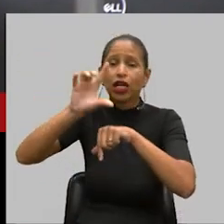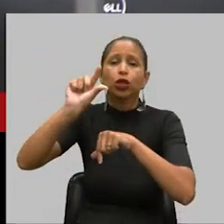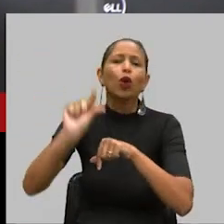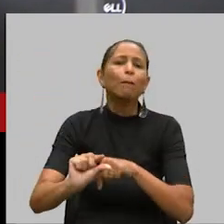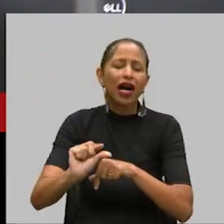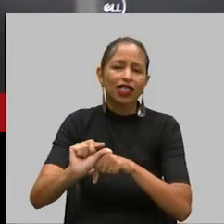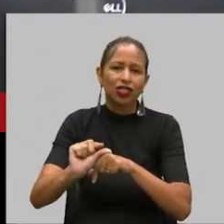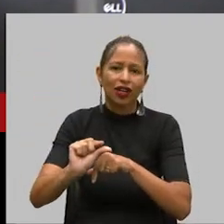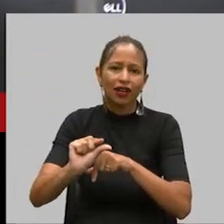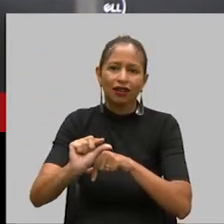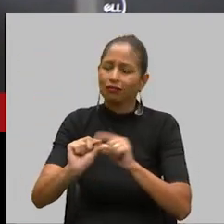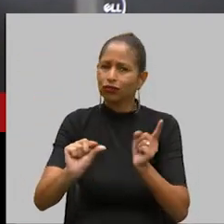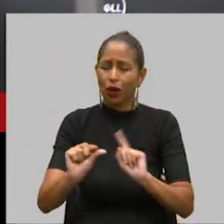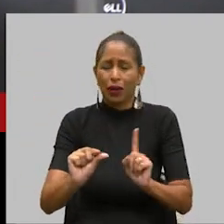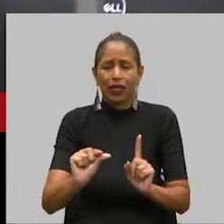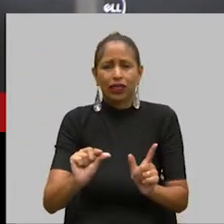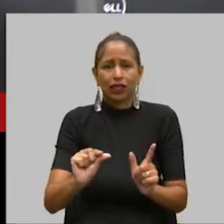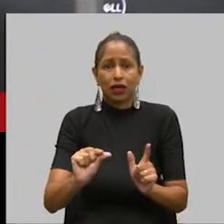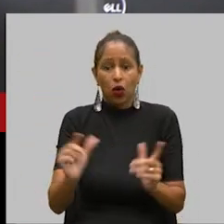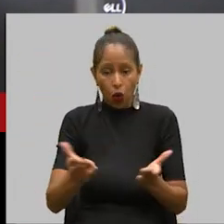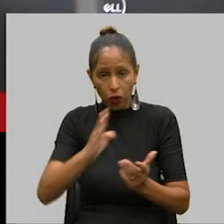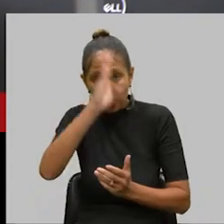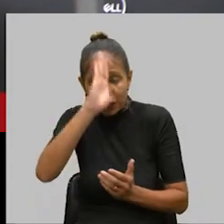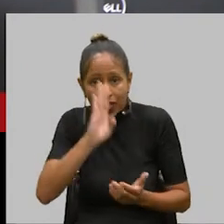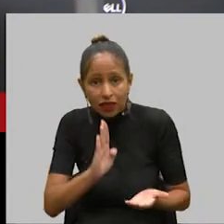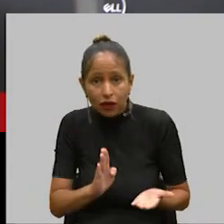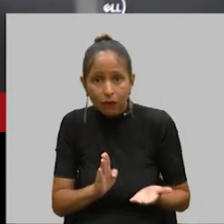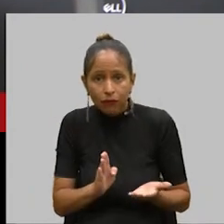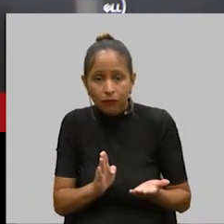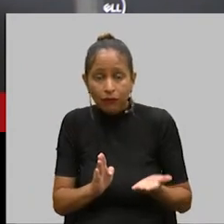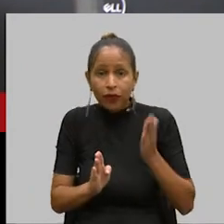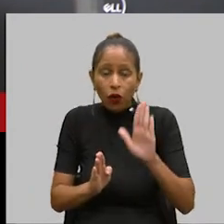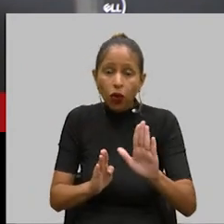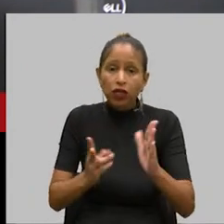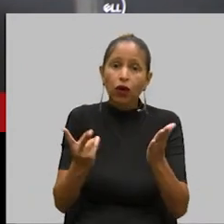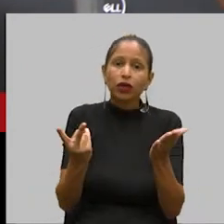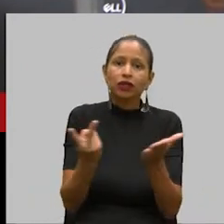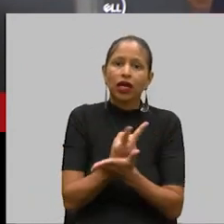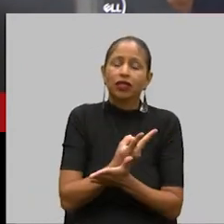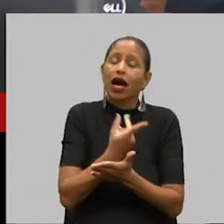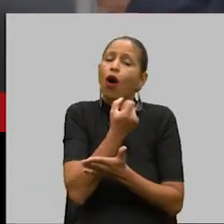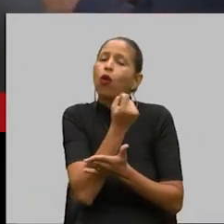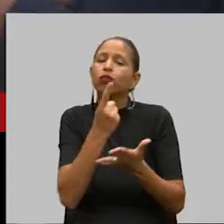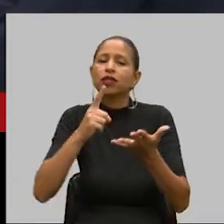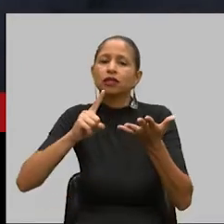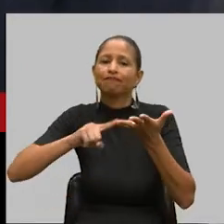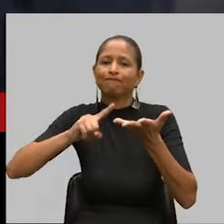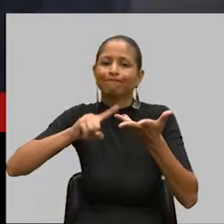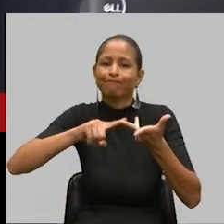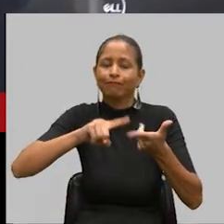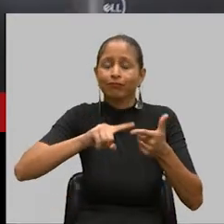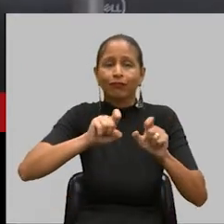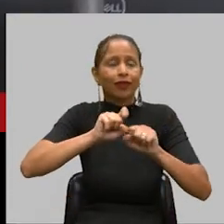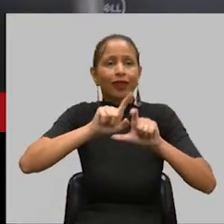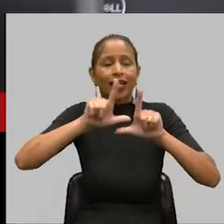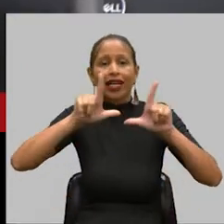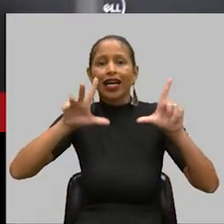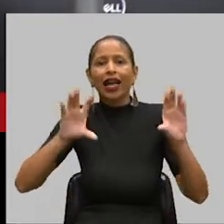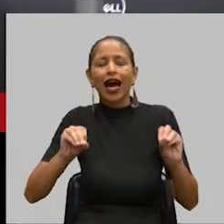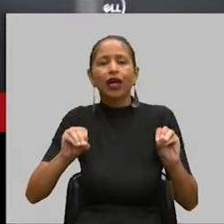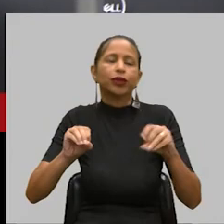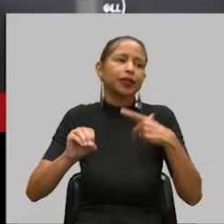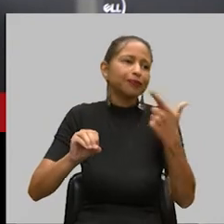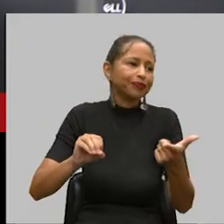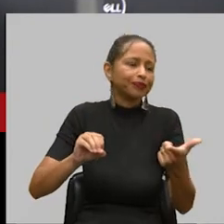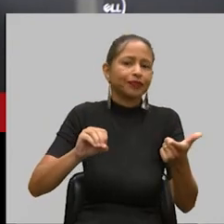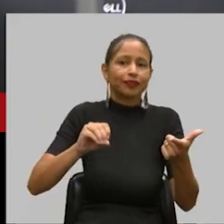preço de alimentos como tá vendo o Brasil hoje E isso se deve a alguns fatores é claro CL que o presidente tem cuidado para